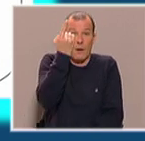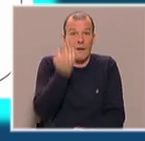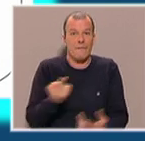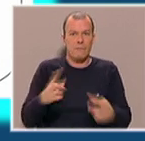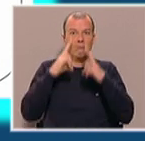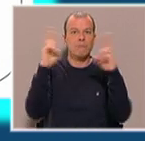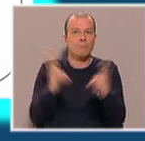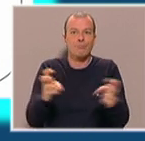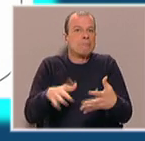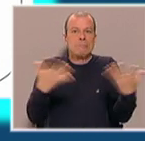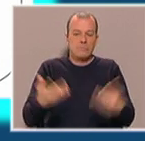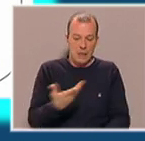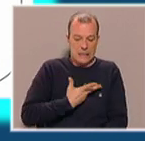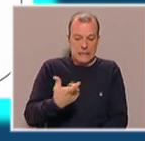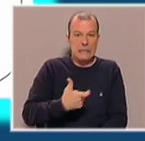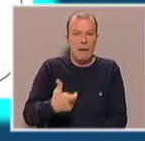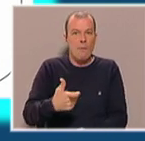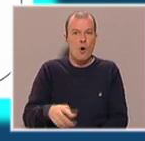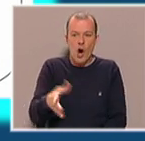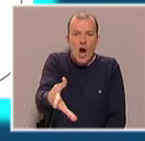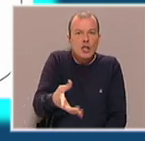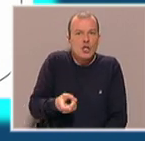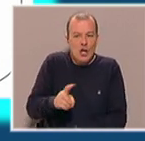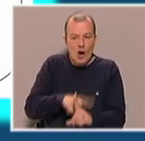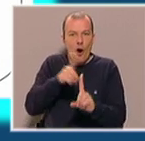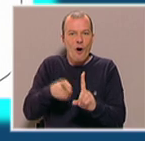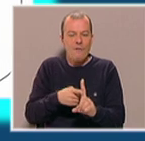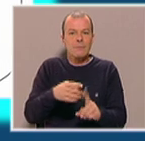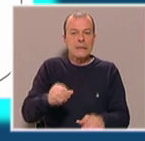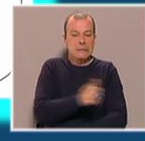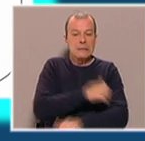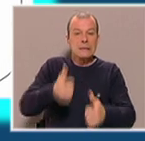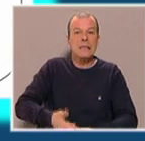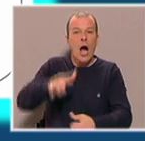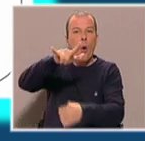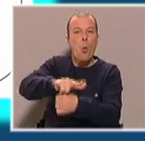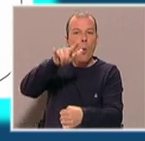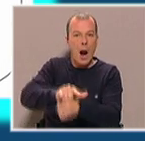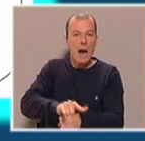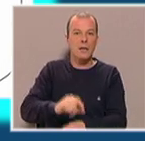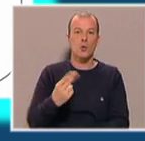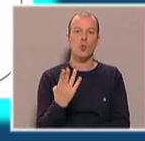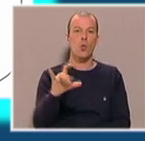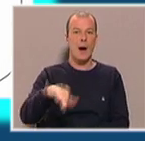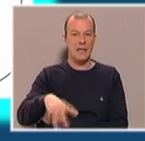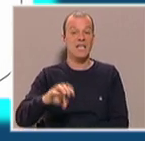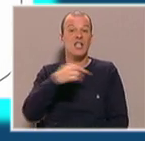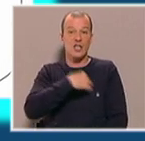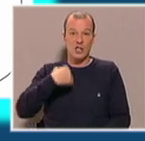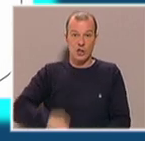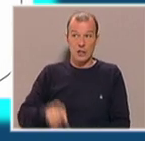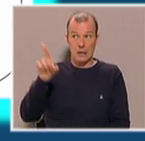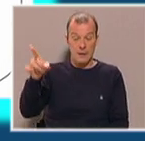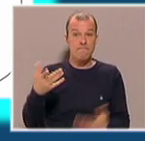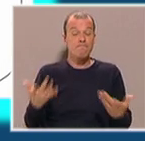foi detectado foi em dezembro de 2019 na cidade de Wuhan, na China. Este vírus tem